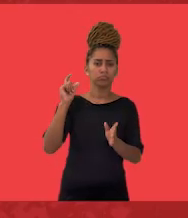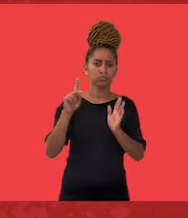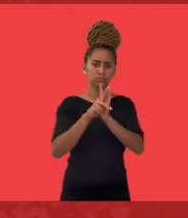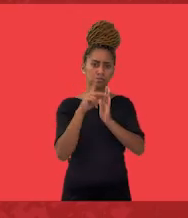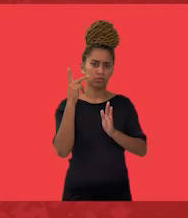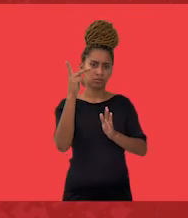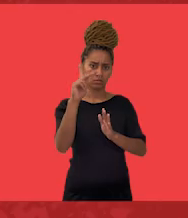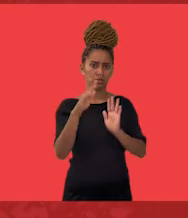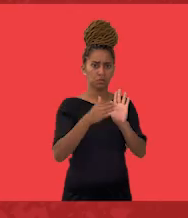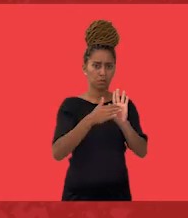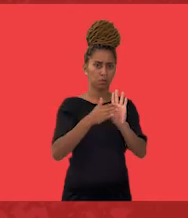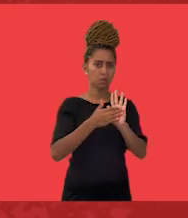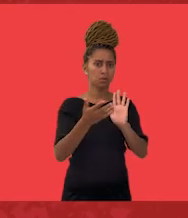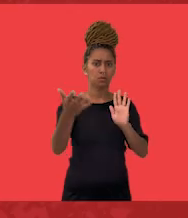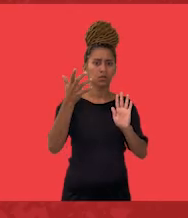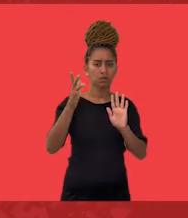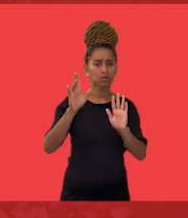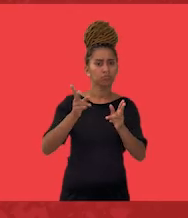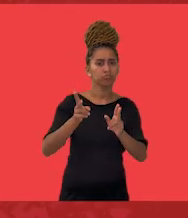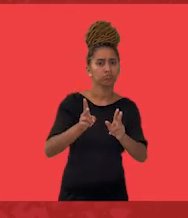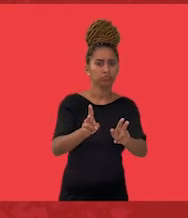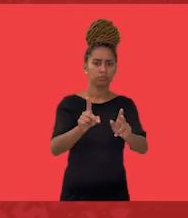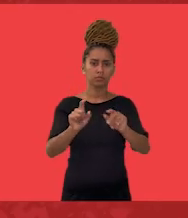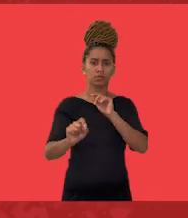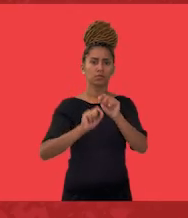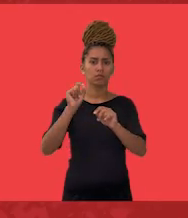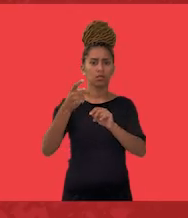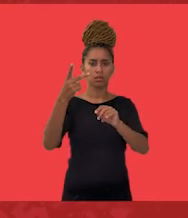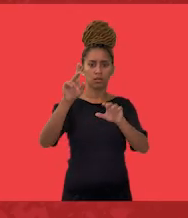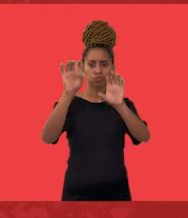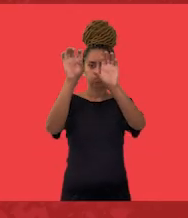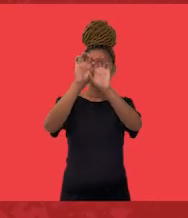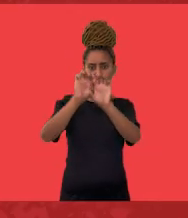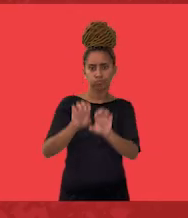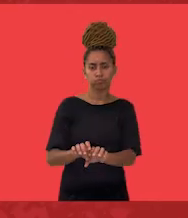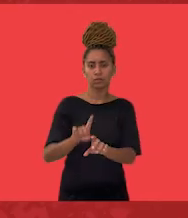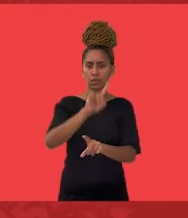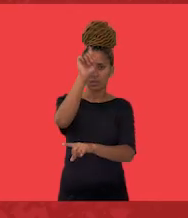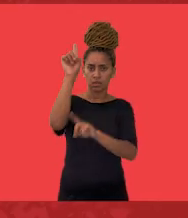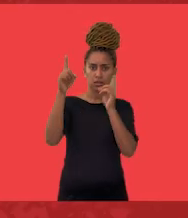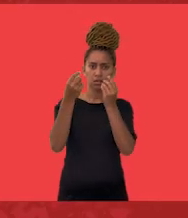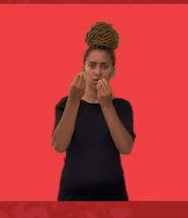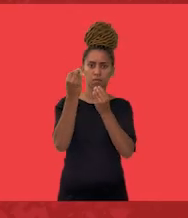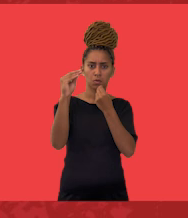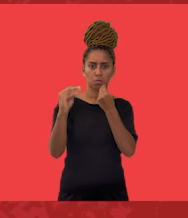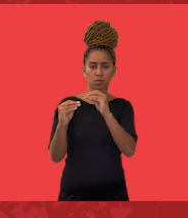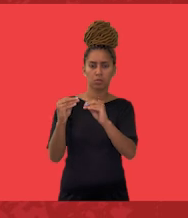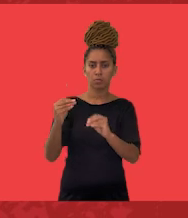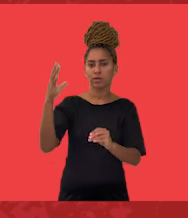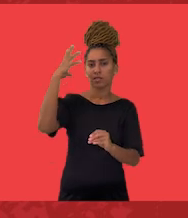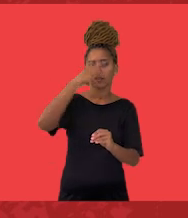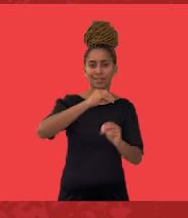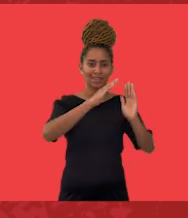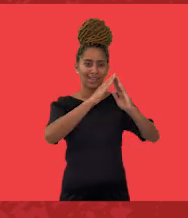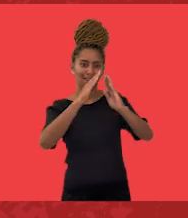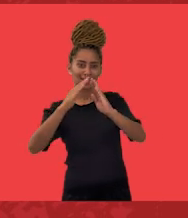norte mudubim. Dizem que a temperatura acomodava a alma e os bons ventos